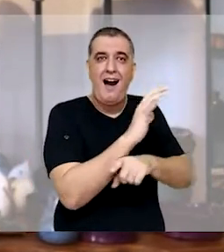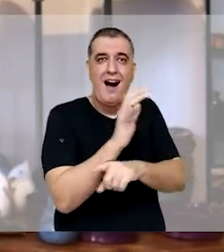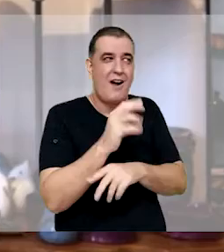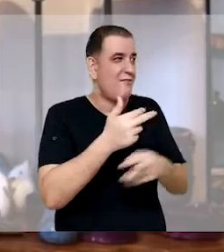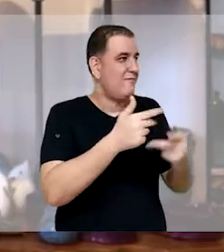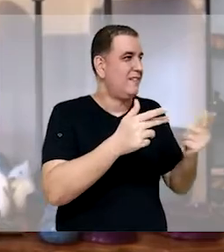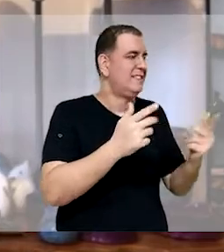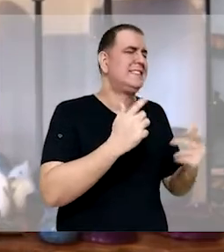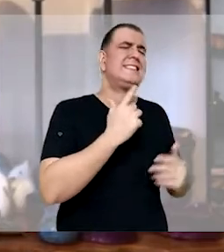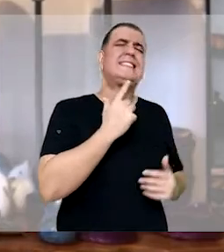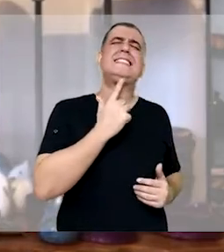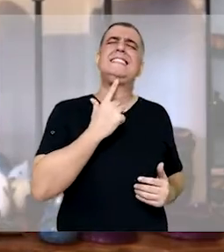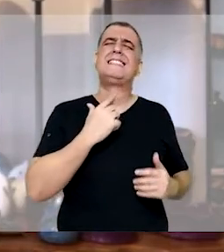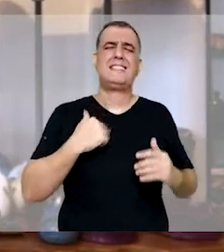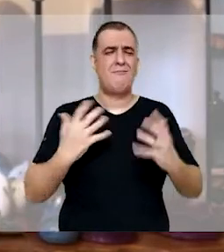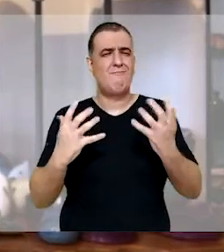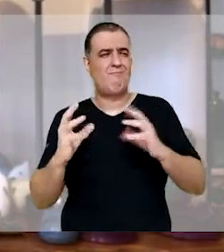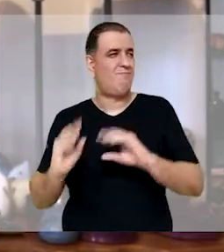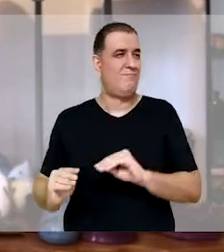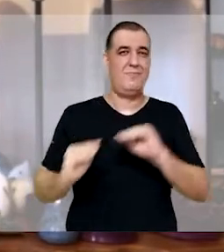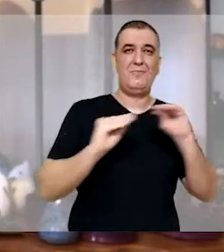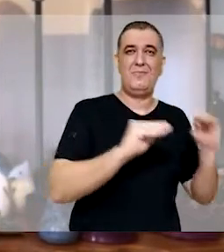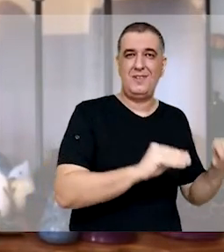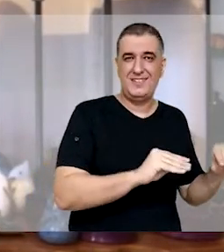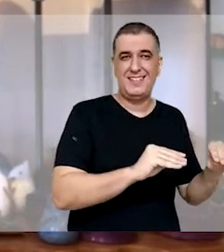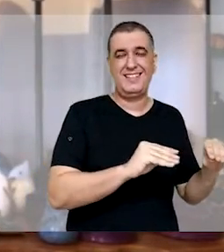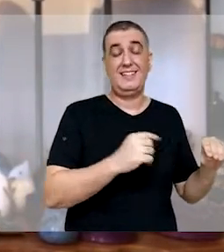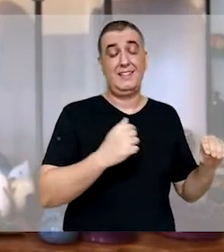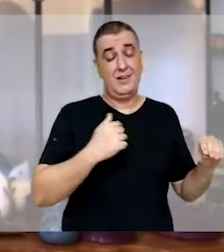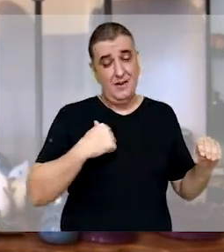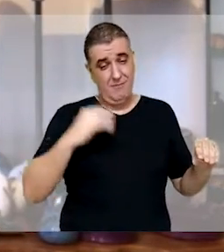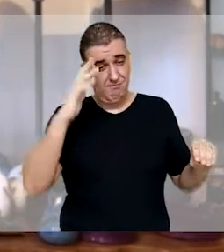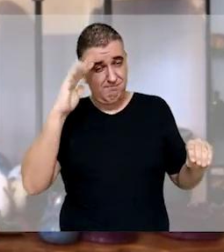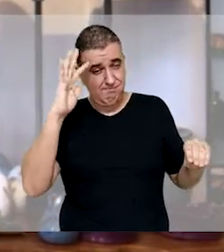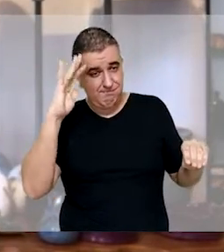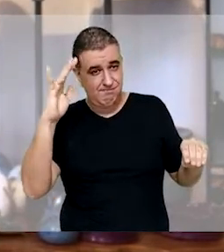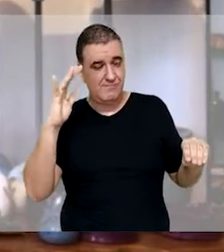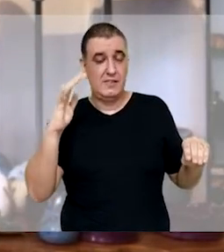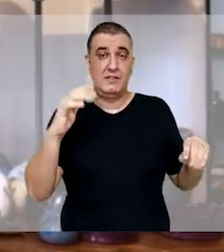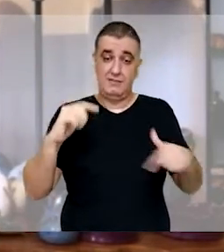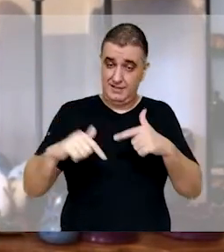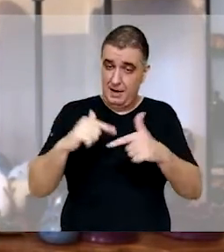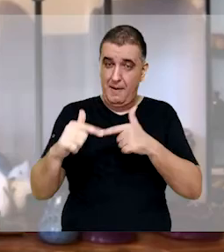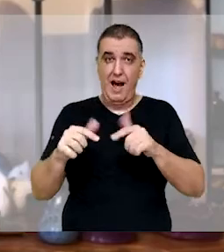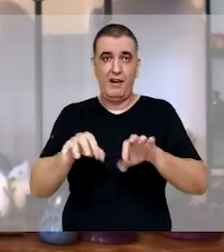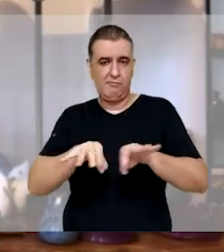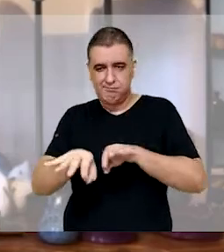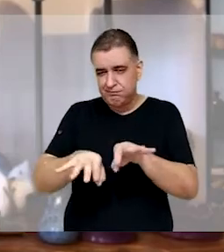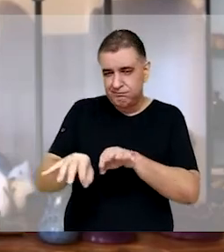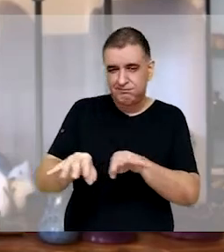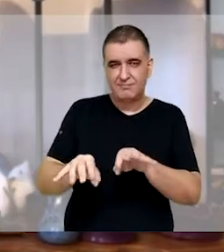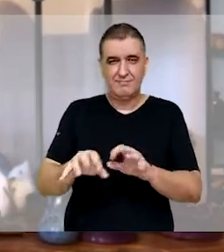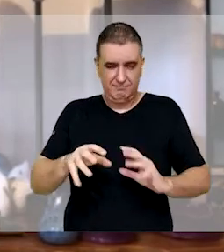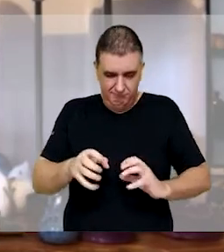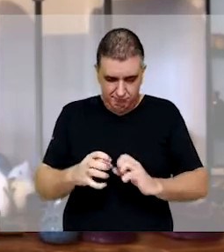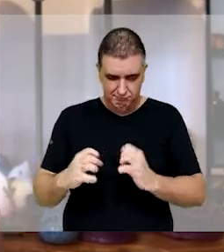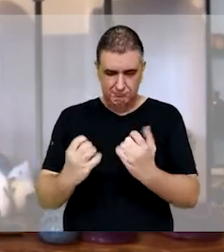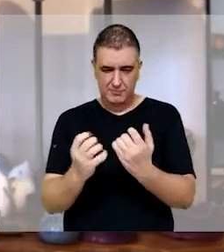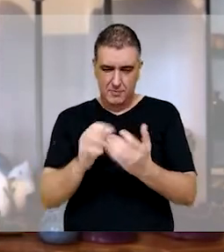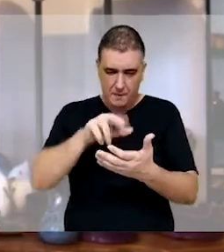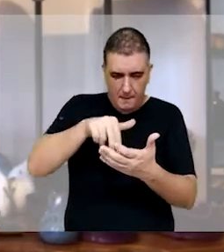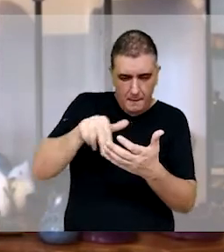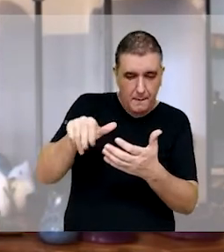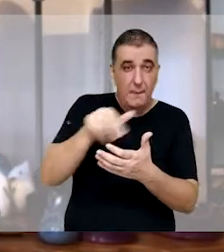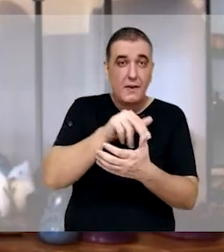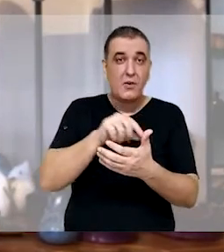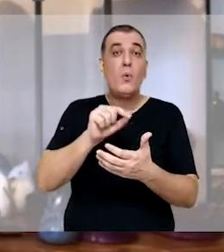Então talvez um pouco dessa vontade, que é um anseio pessoal, apareça nos meus trabalhos. Por isso que tem tanta